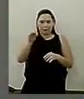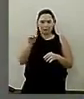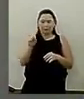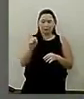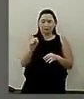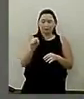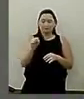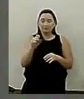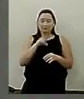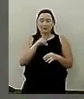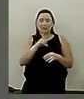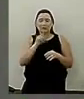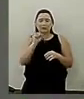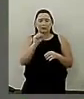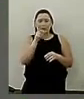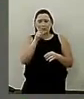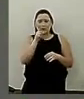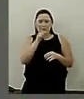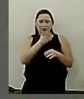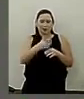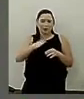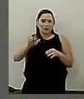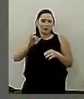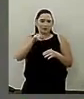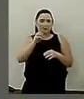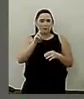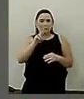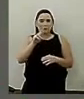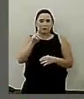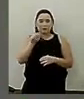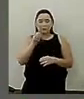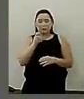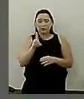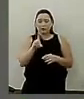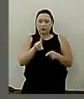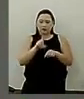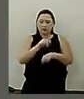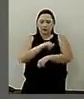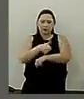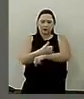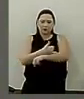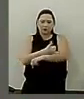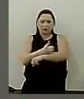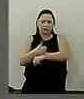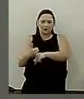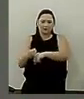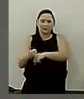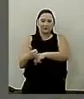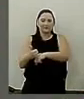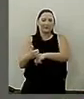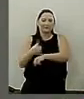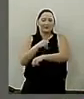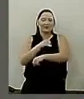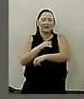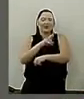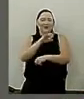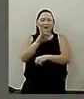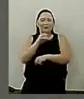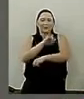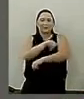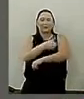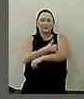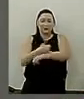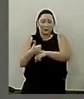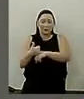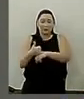topo, as águas do Rio Jordão são formadas principalmente do derretimento das neves do Monte